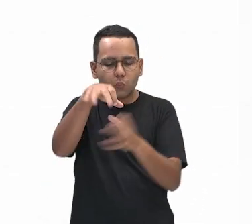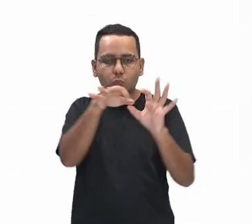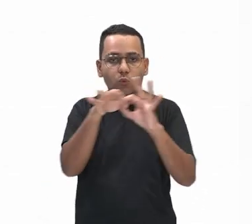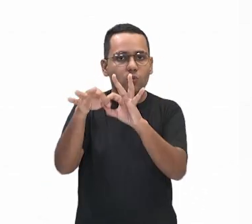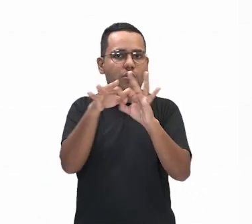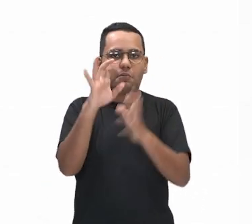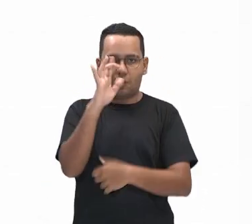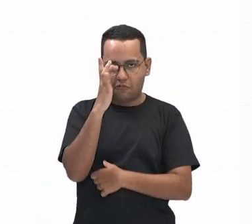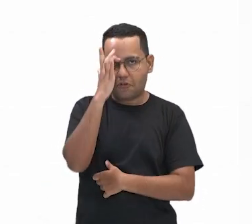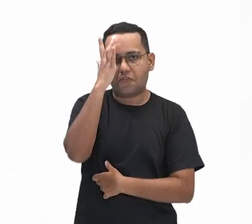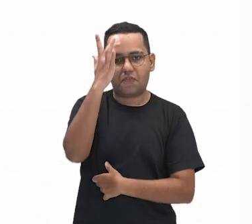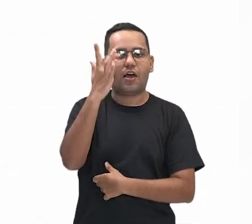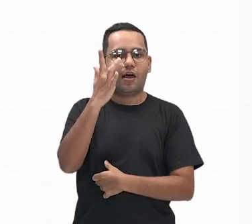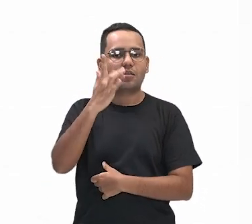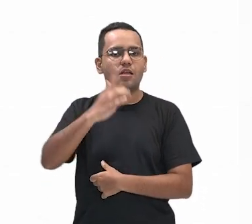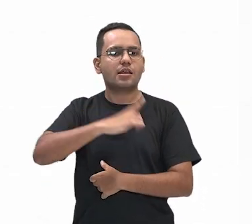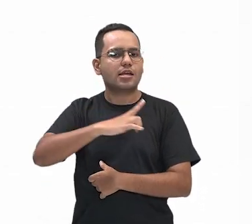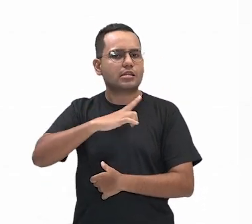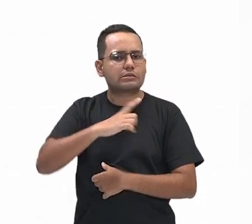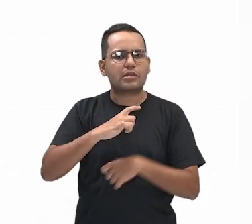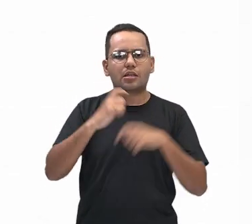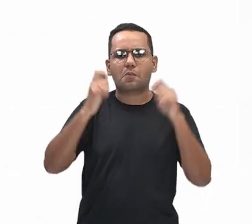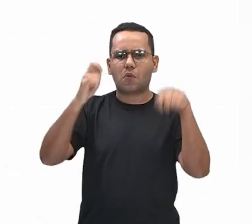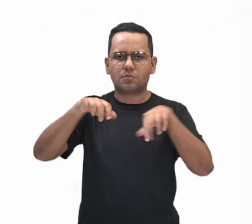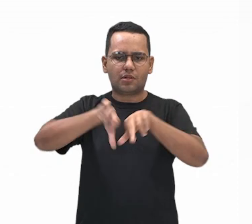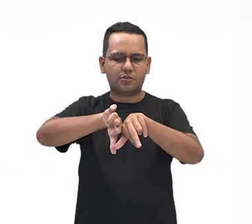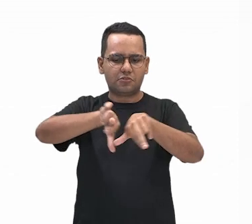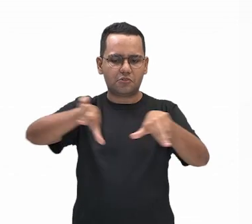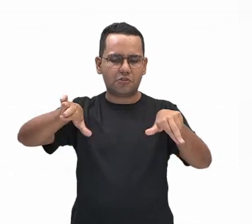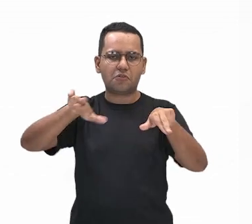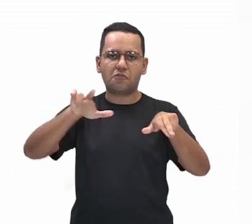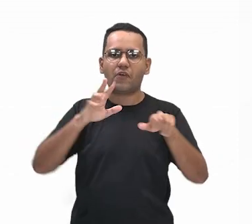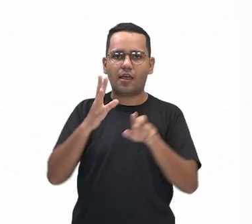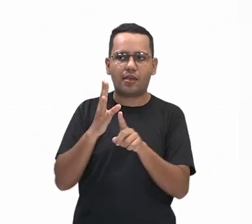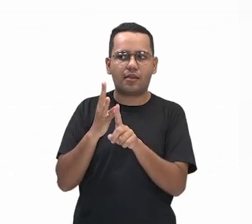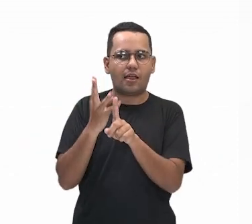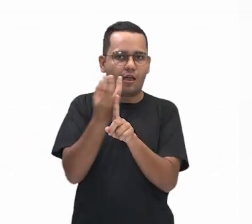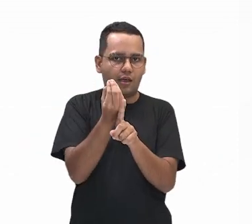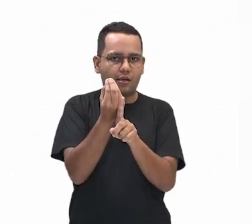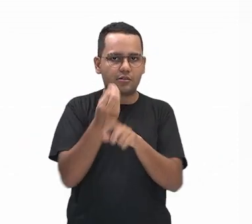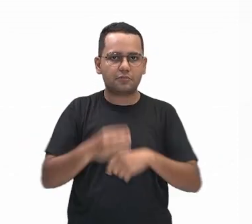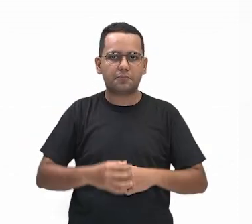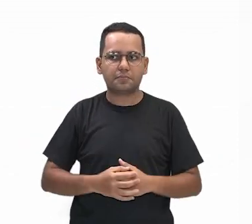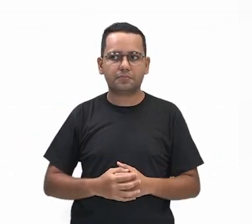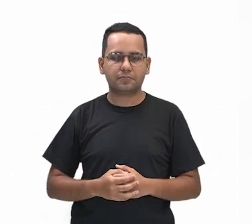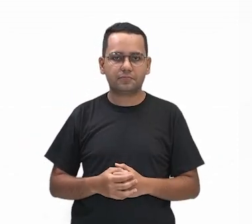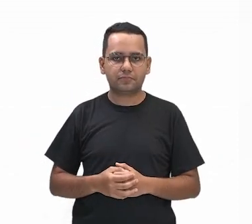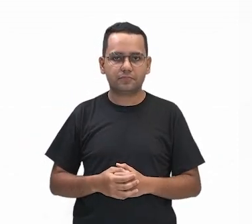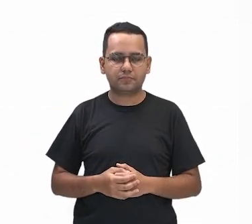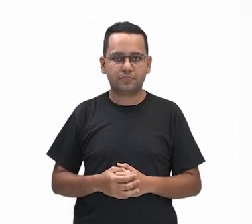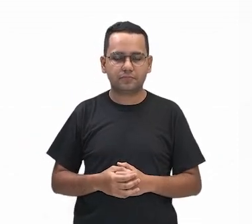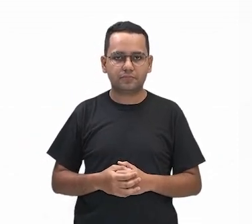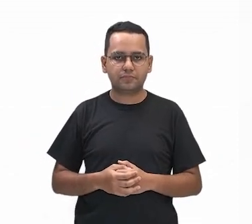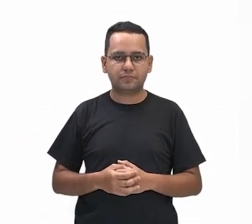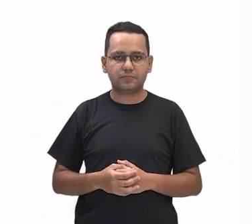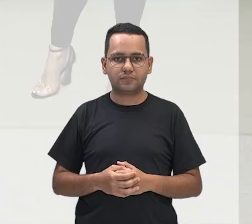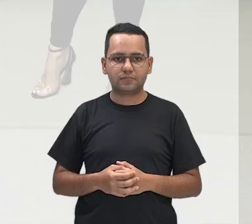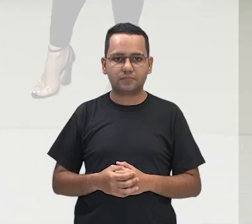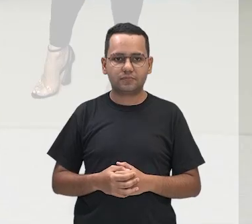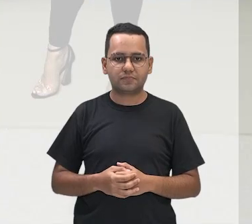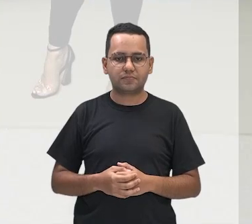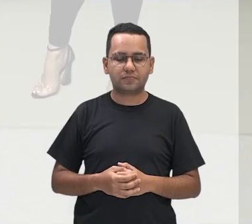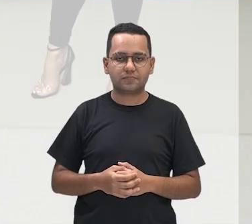também múltiplas oportunidades de acesso à arte. E aqui, para a nossa sala, a gente trouxe uma